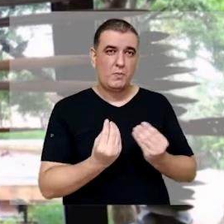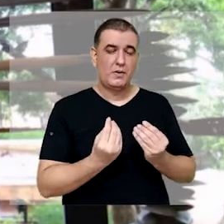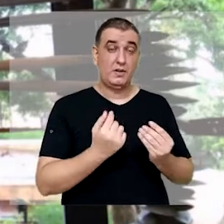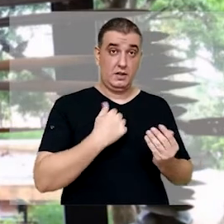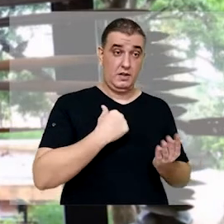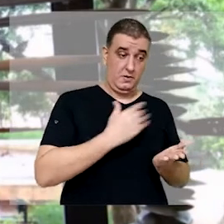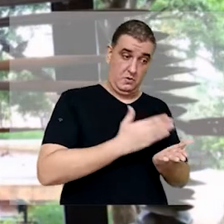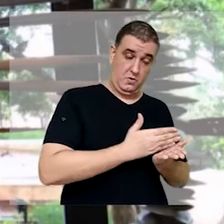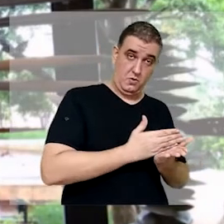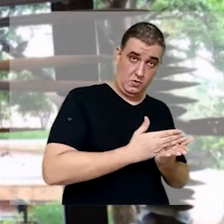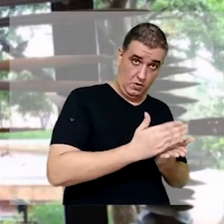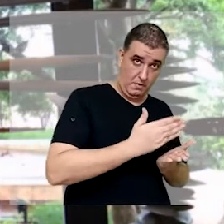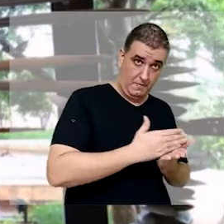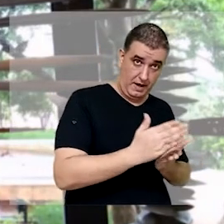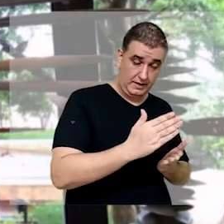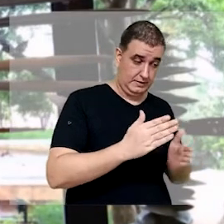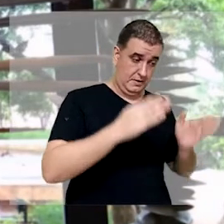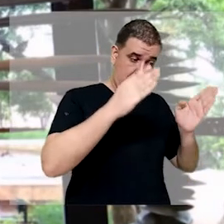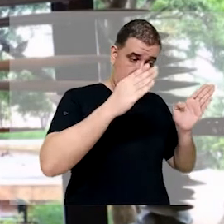um